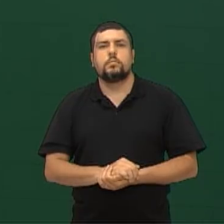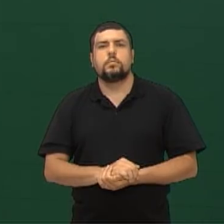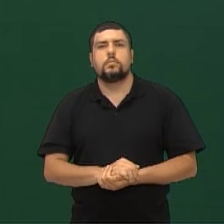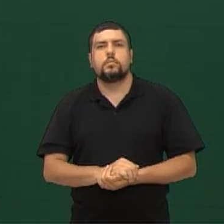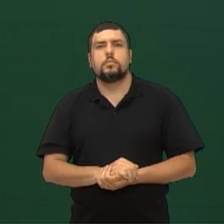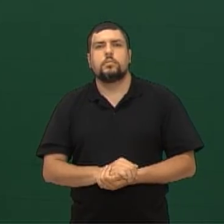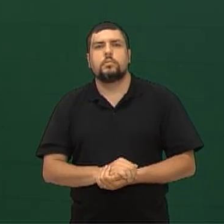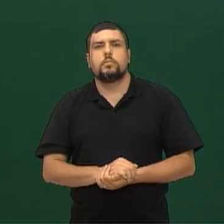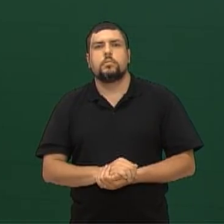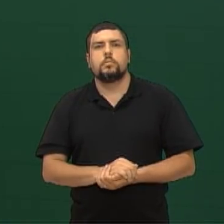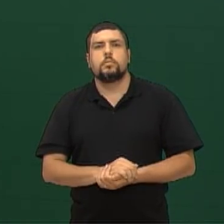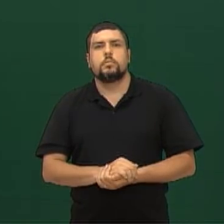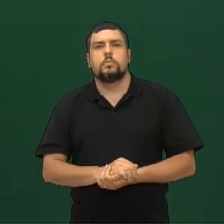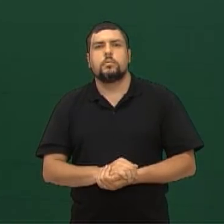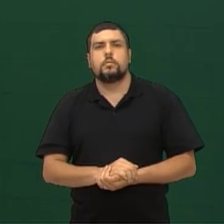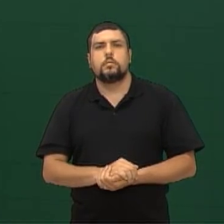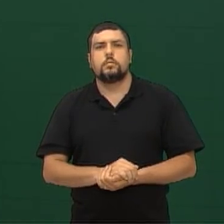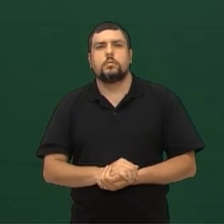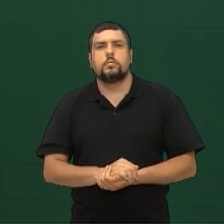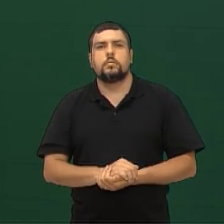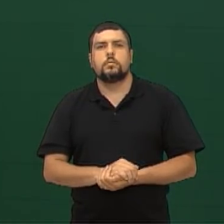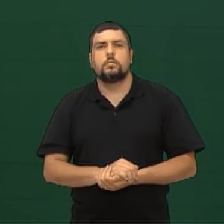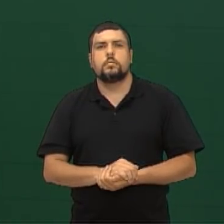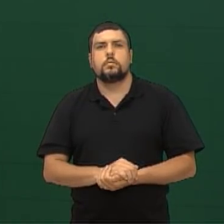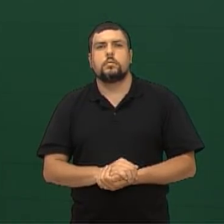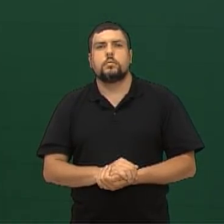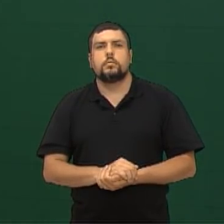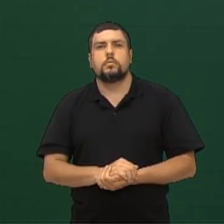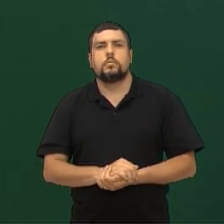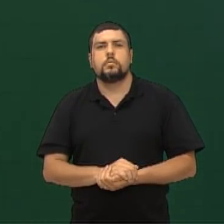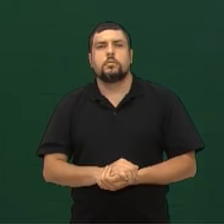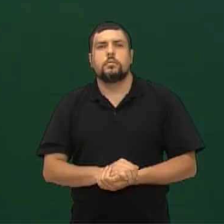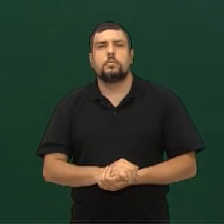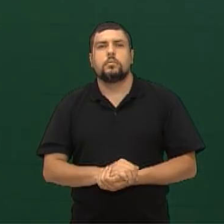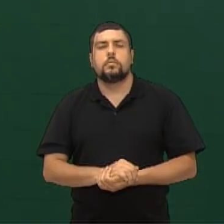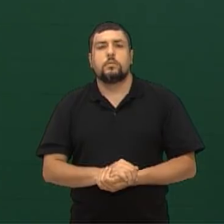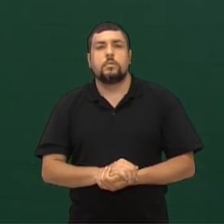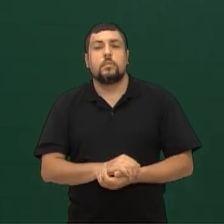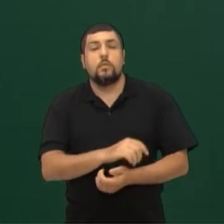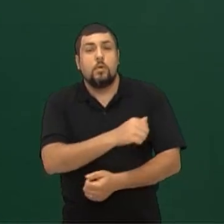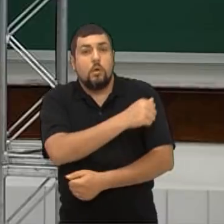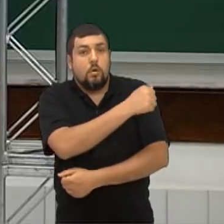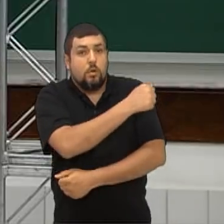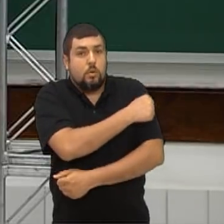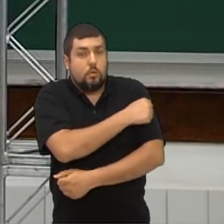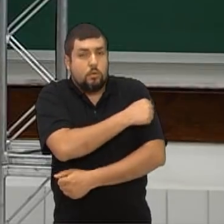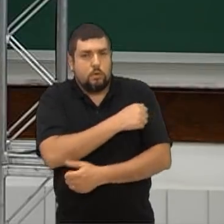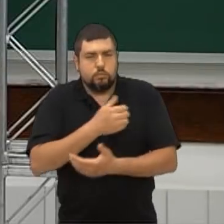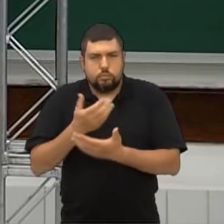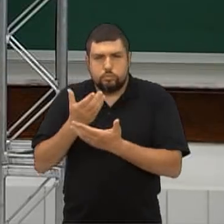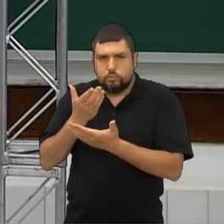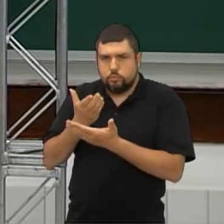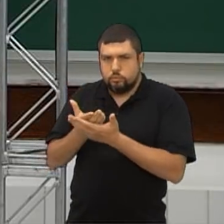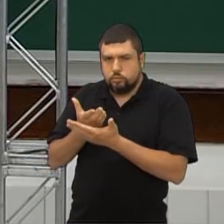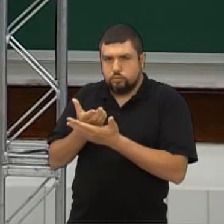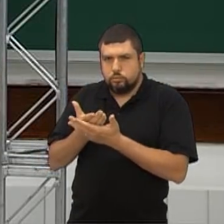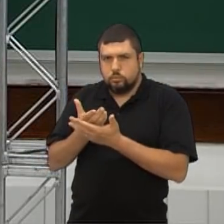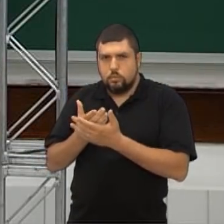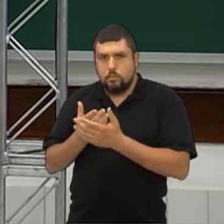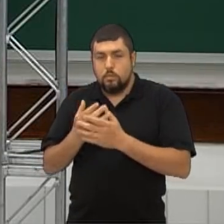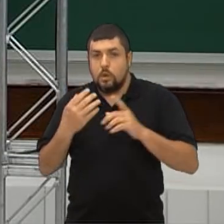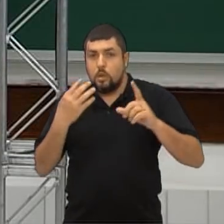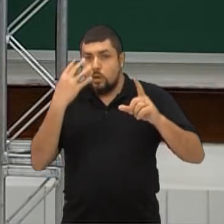é o aluno que estudou 2 horas. O aluno que estudou... O aluno que estudou